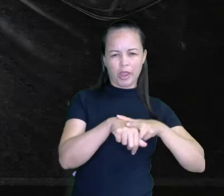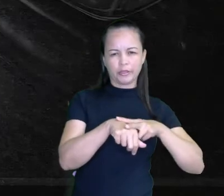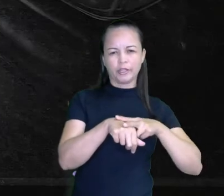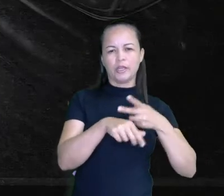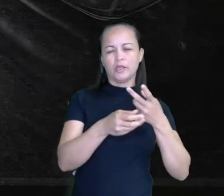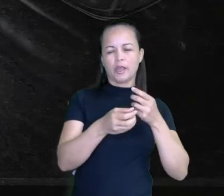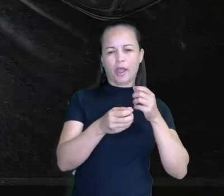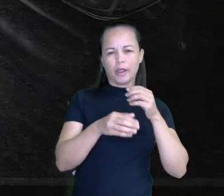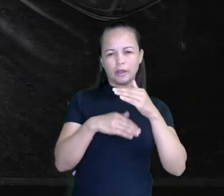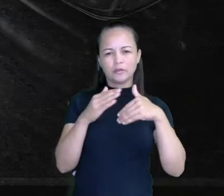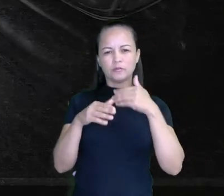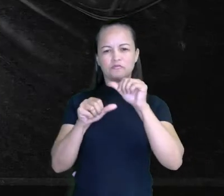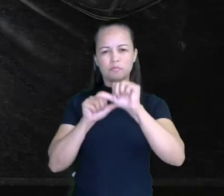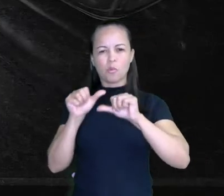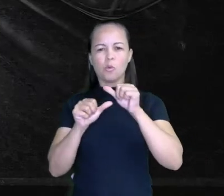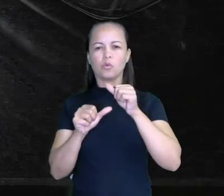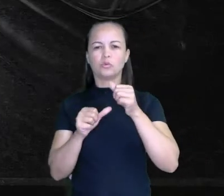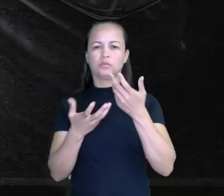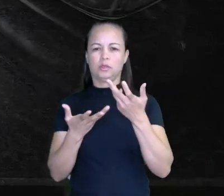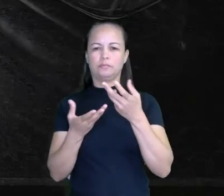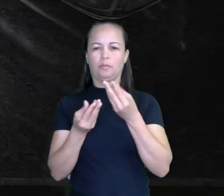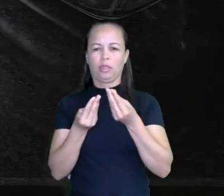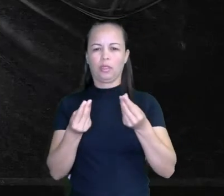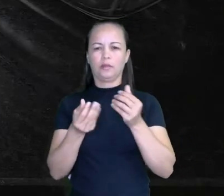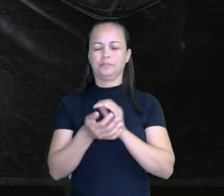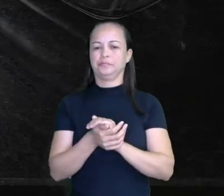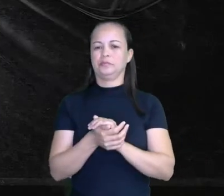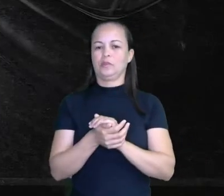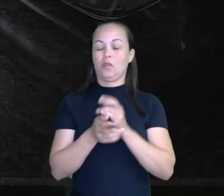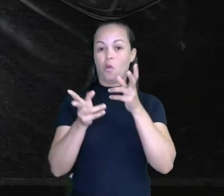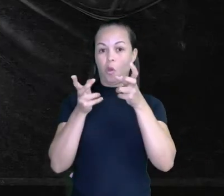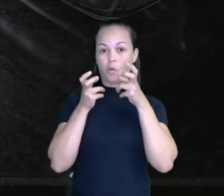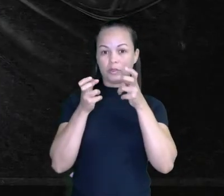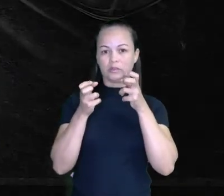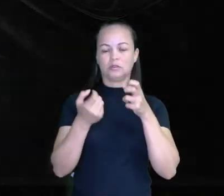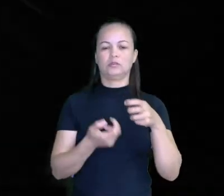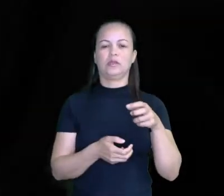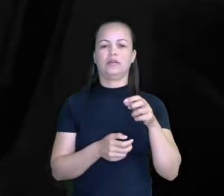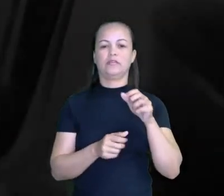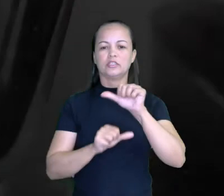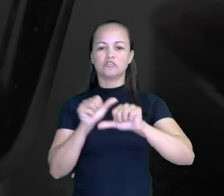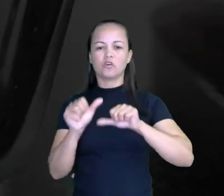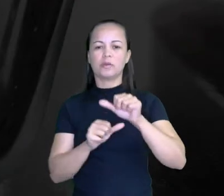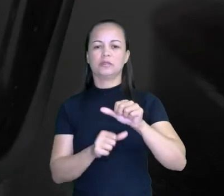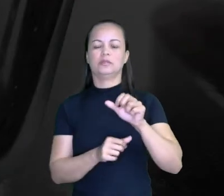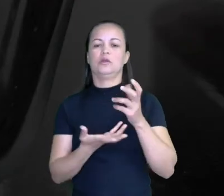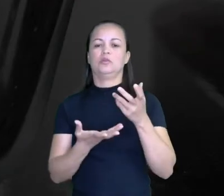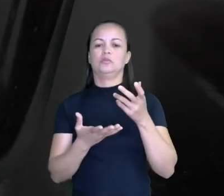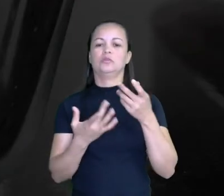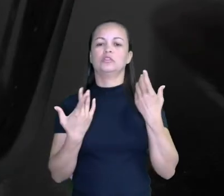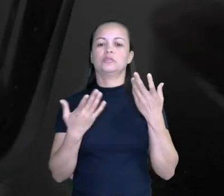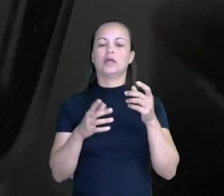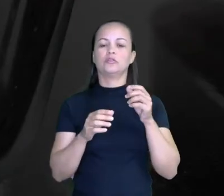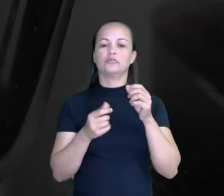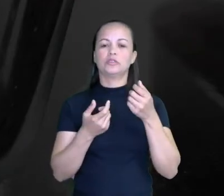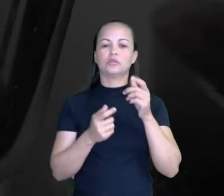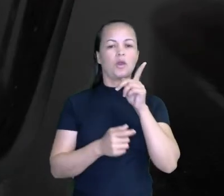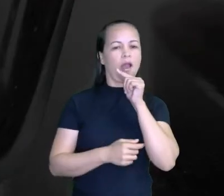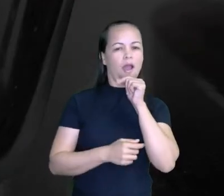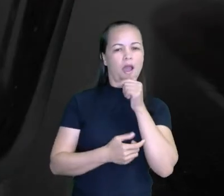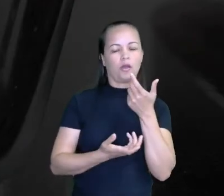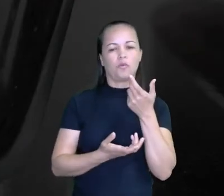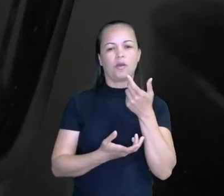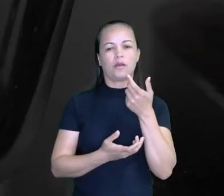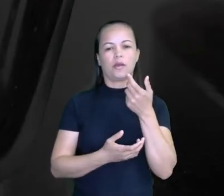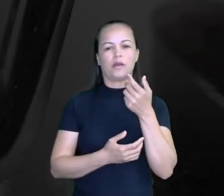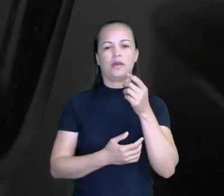Podemos demonstrar essas transformações com um experimento simples. Observe. Transformações reversíveis, a mudança